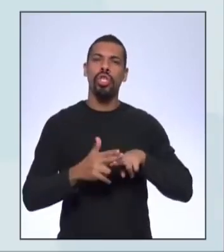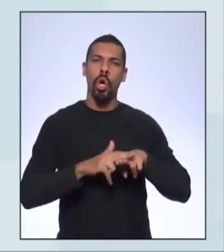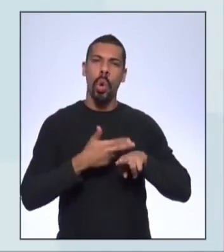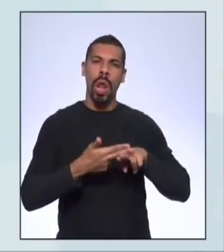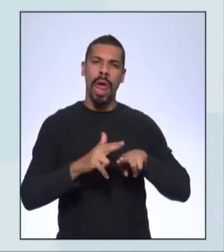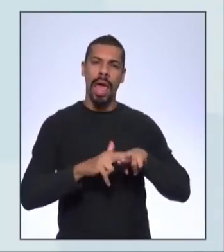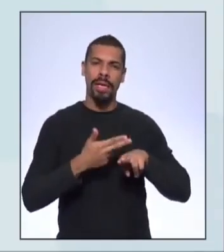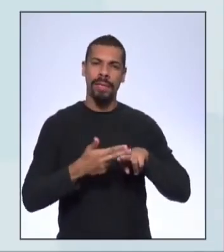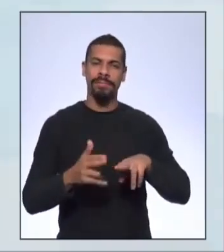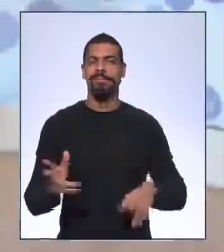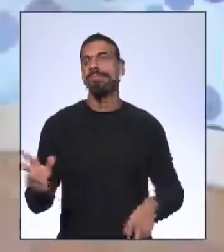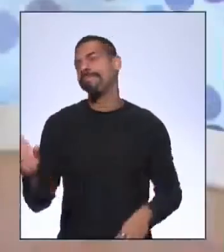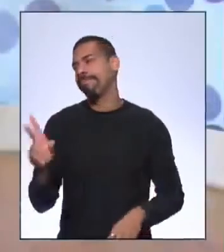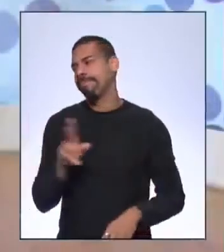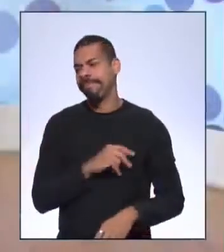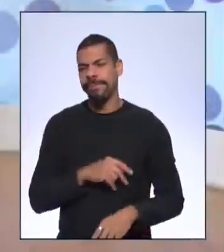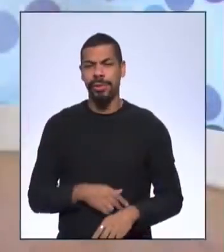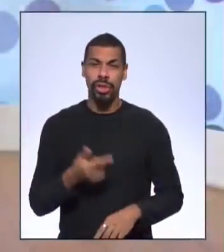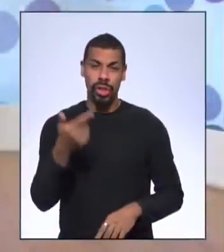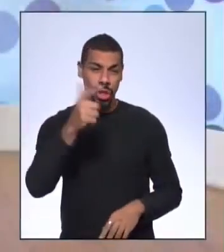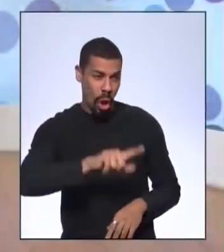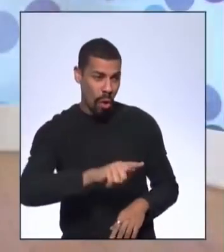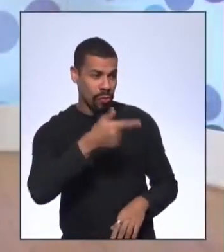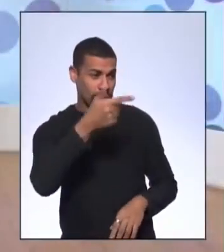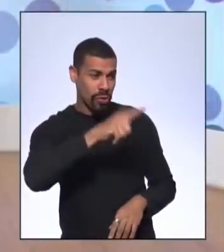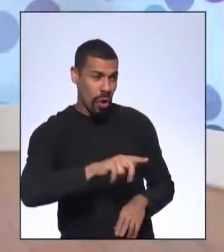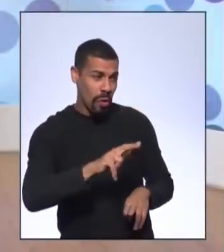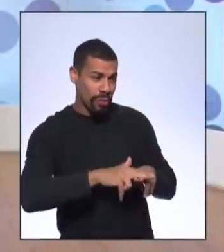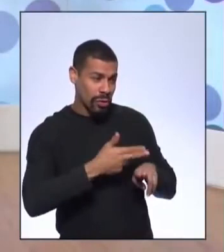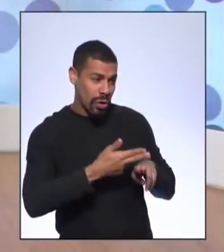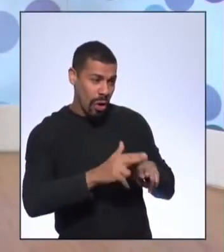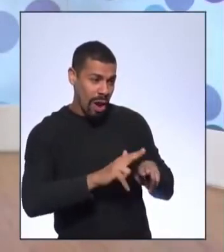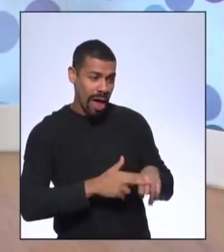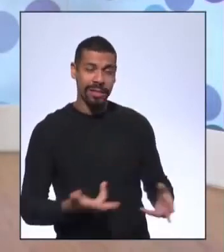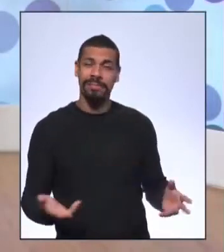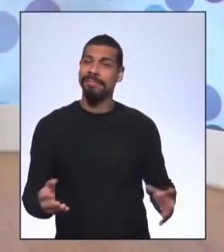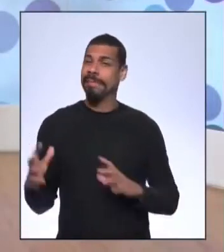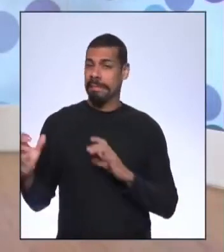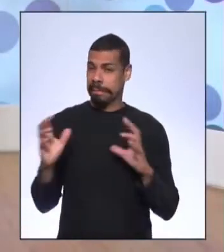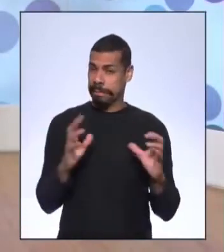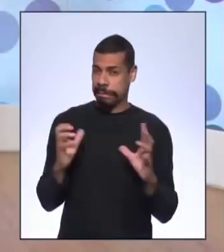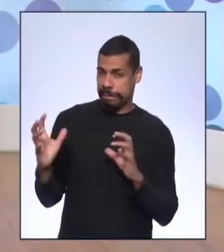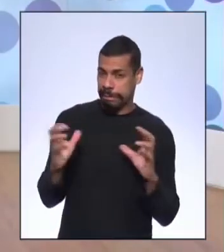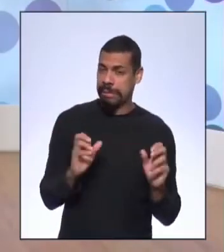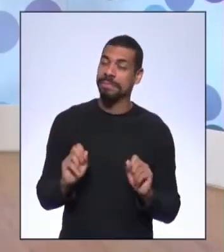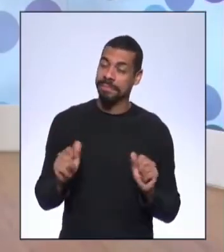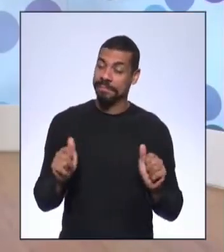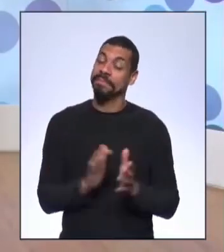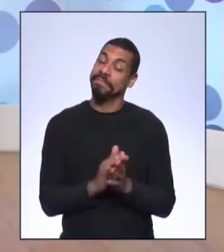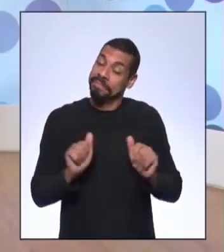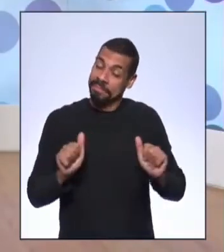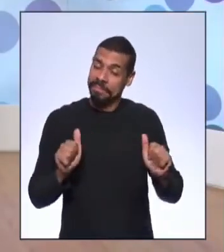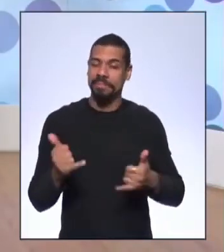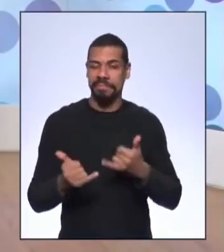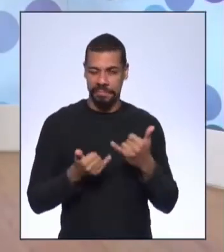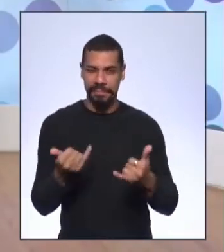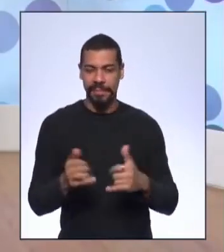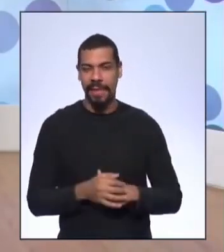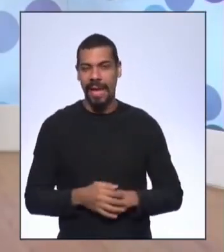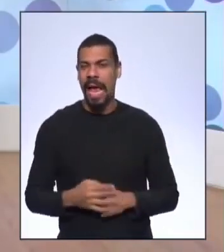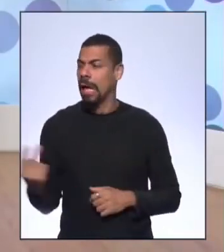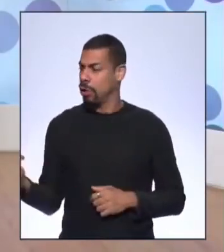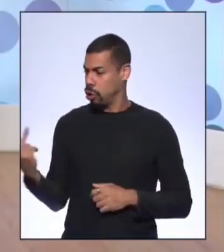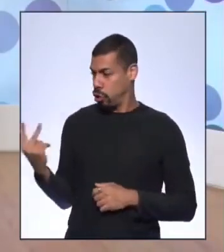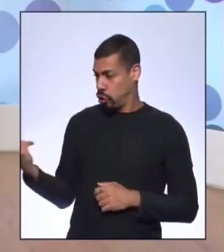Ah, lá veio a história do chocolate de novo. Isso daí vai dar briga a qualquer hora, mas vamos lá. Somos sócios nessa empresa. Então, nós somos sócios nessa